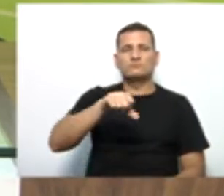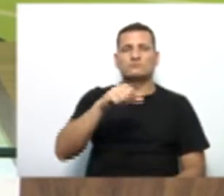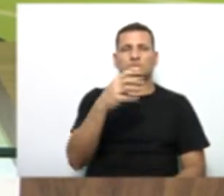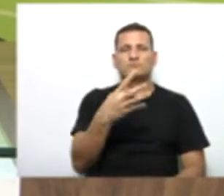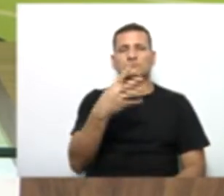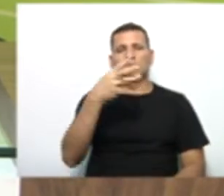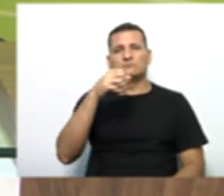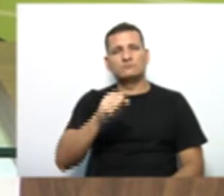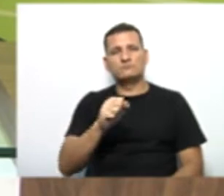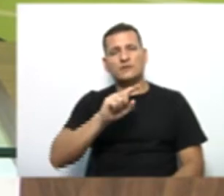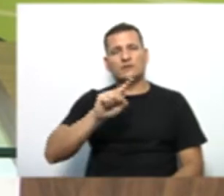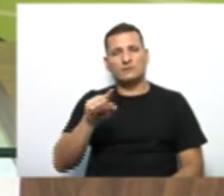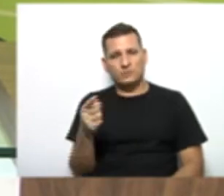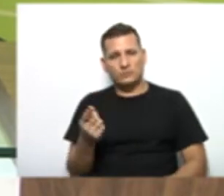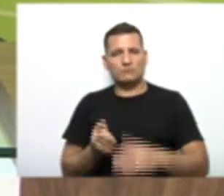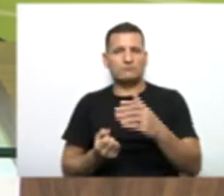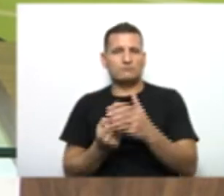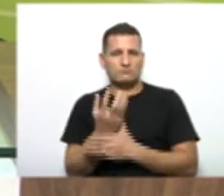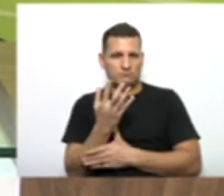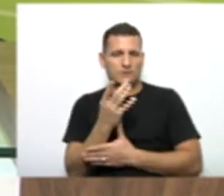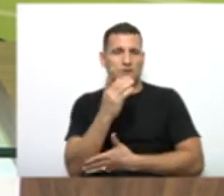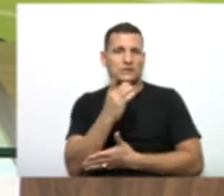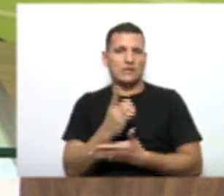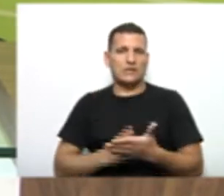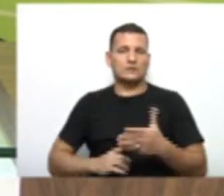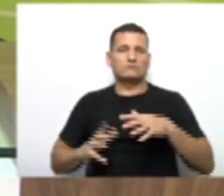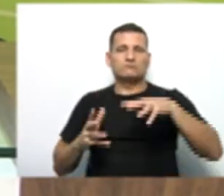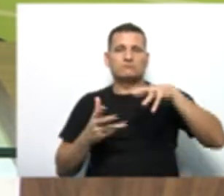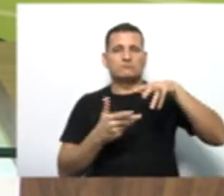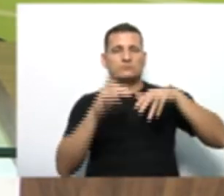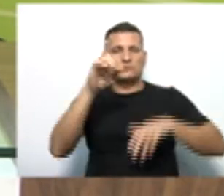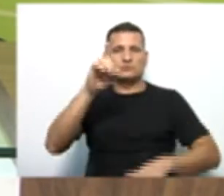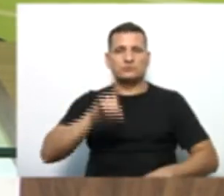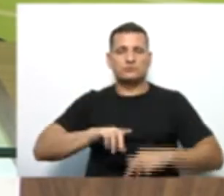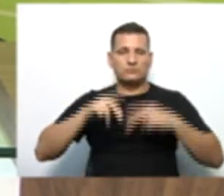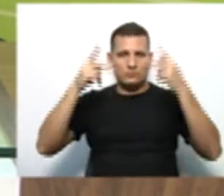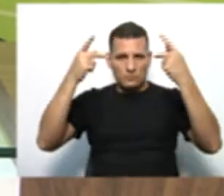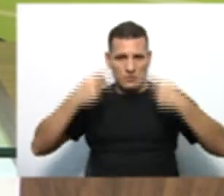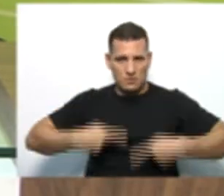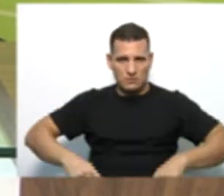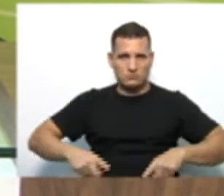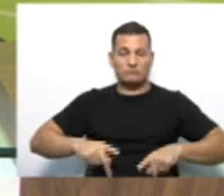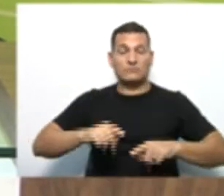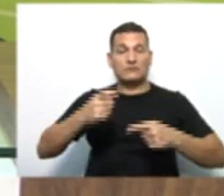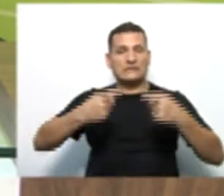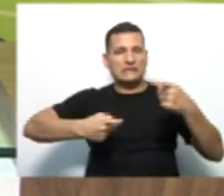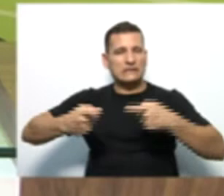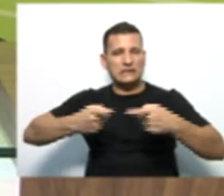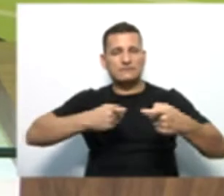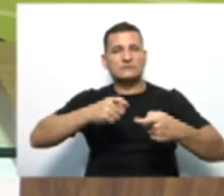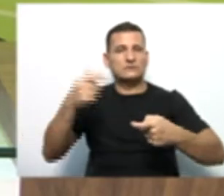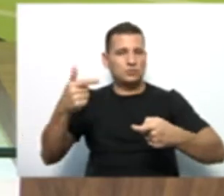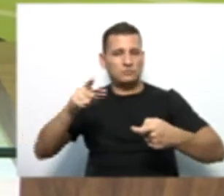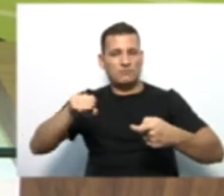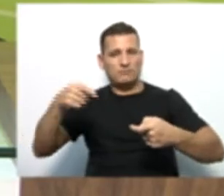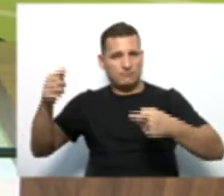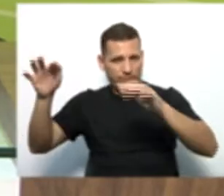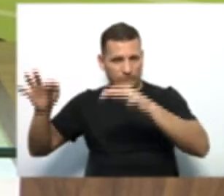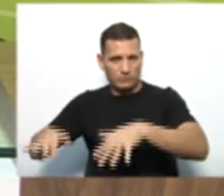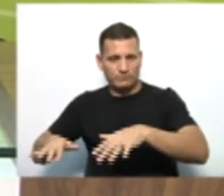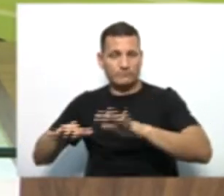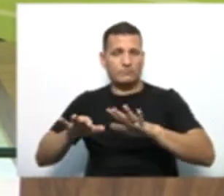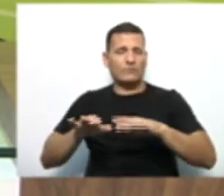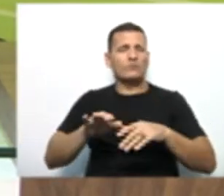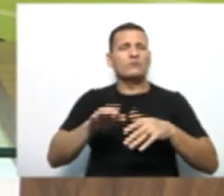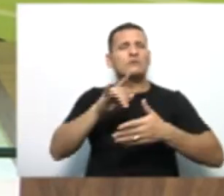1948, logo em seguida surgiu a Declaração Universal dos Direitos Humanos, logo após a Segunda Guerra Mundial. E o objetivo da Declaração Universal dos